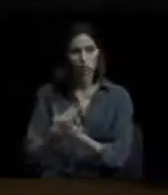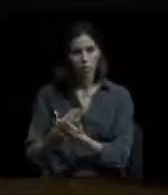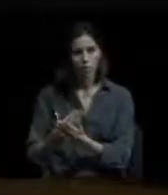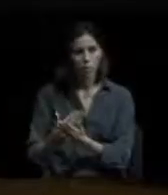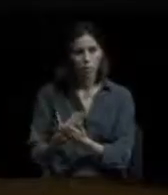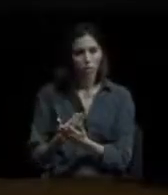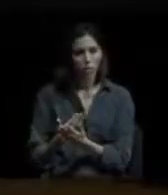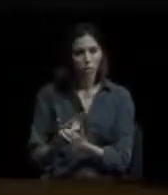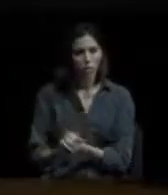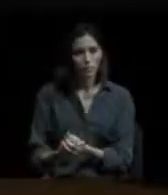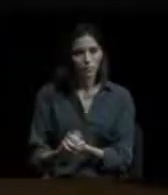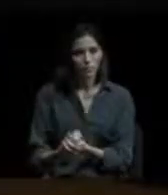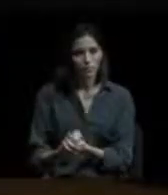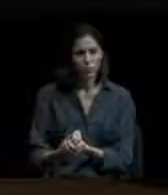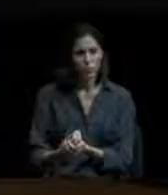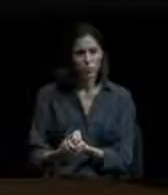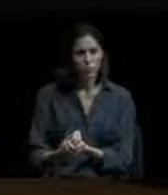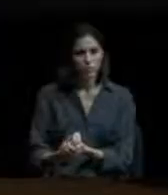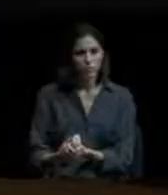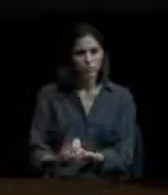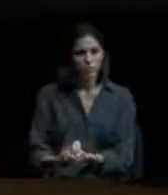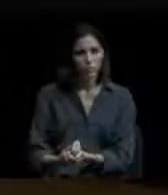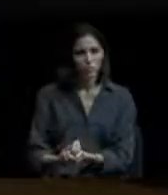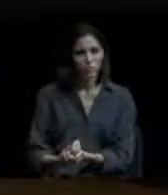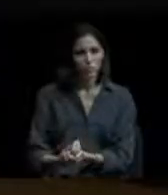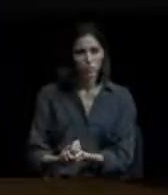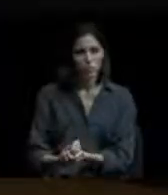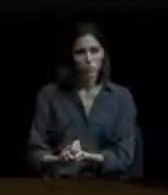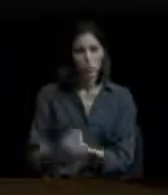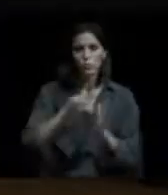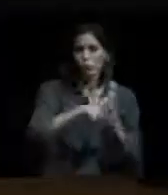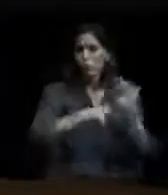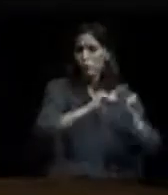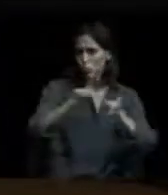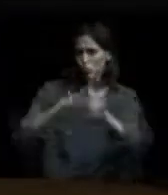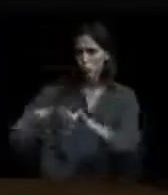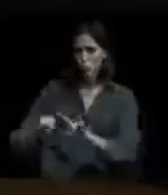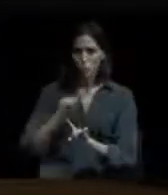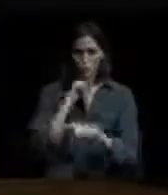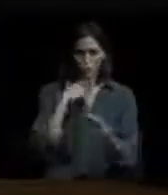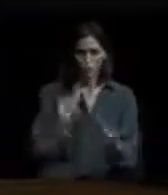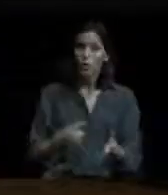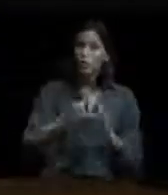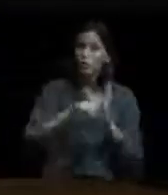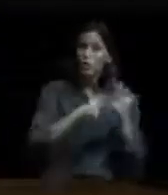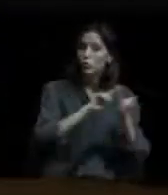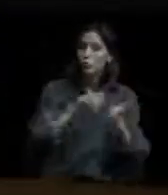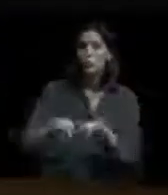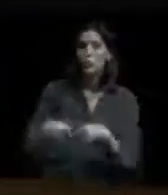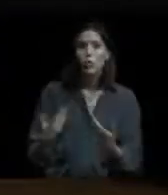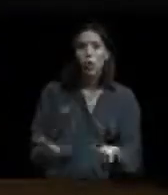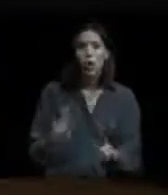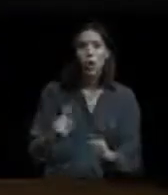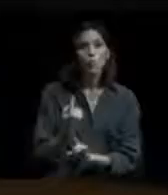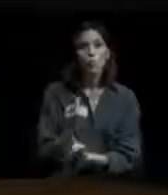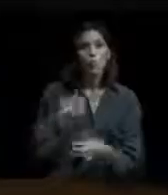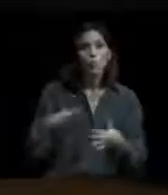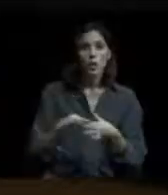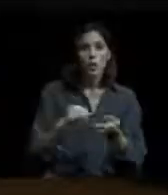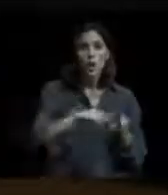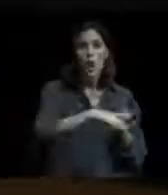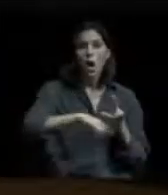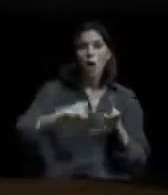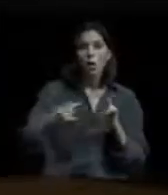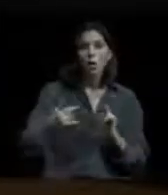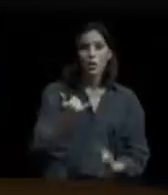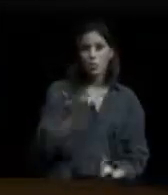entre os diversos atores, de que constituem, exemplo, inúmeros projetos do Executivo. Entre estes projetos, deparámos com as obras na segunda circular, que